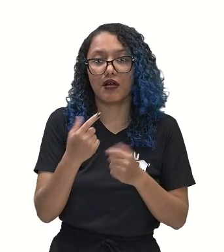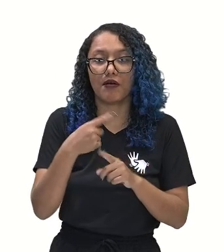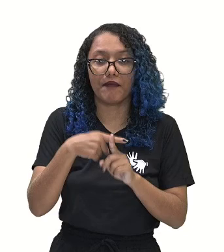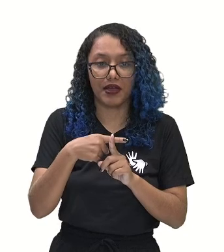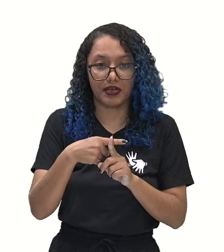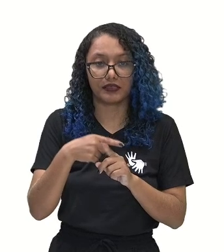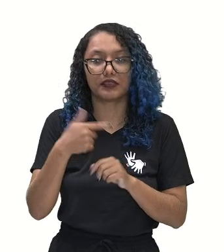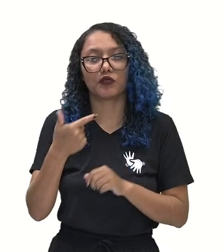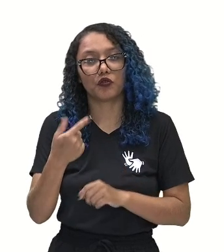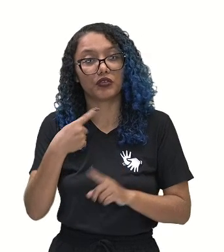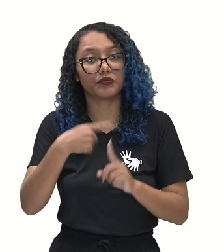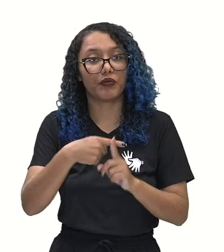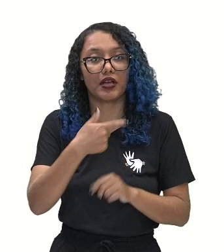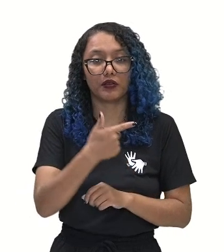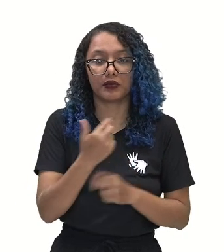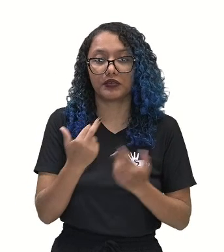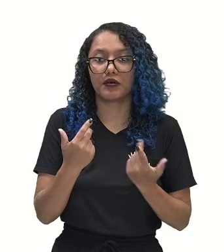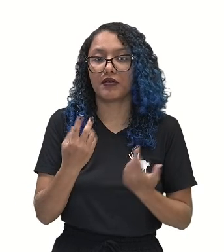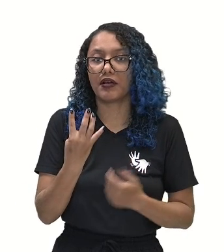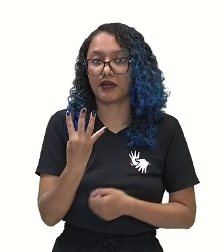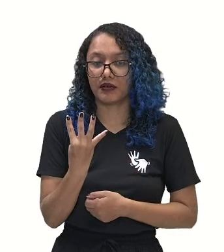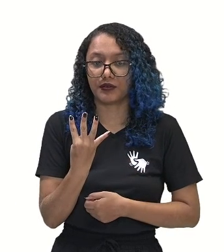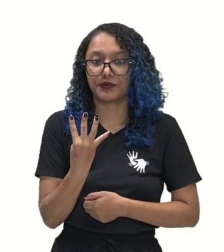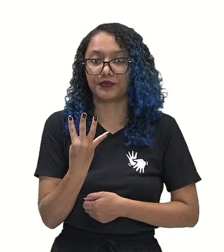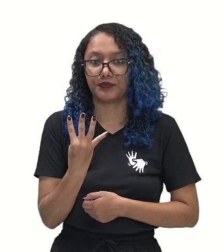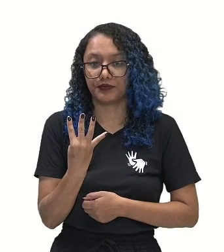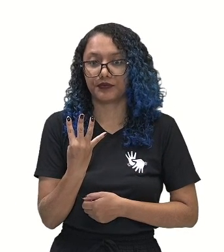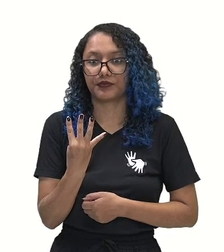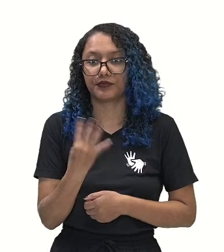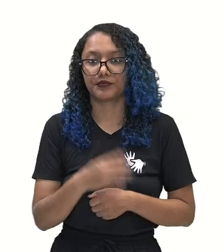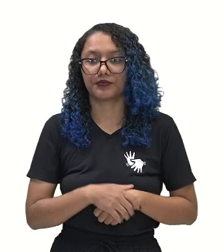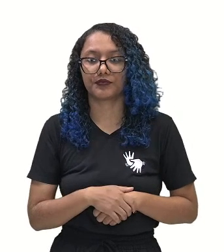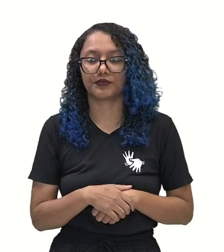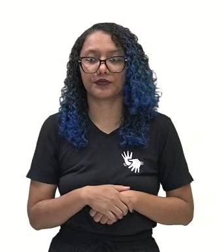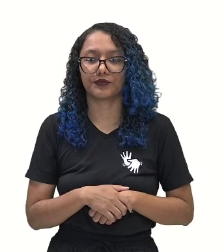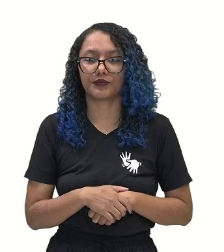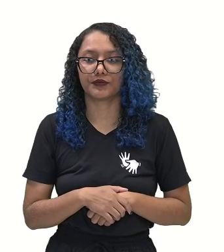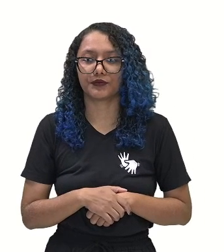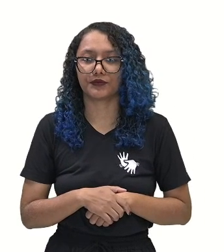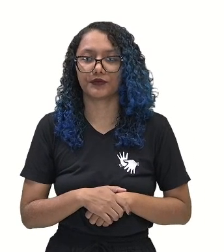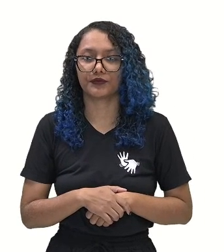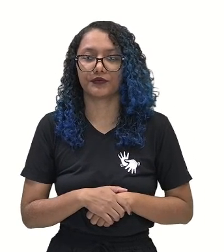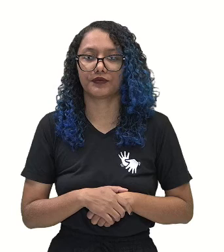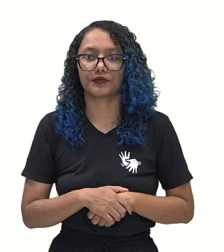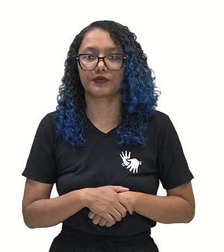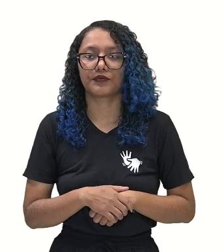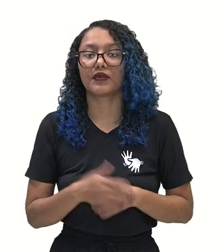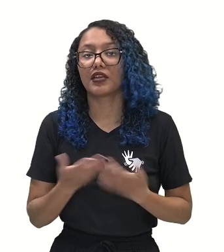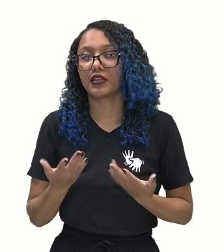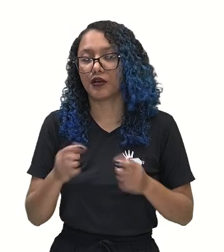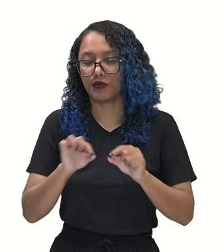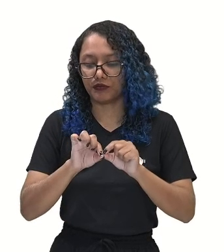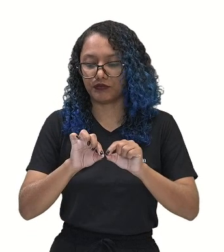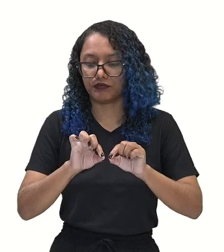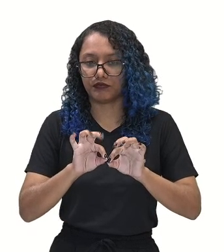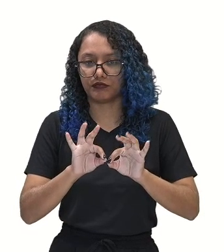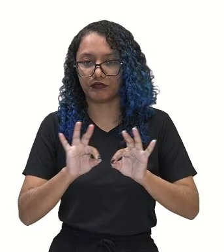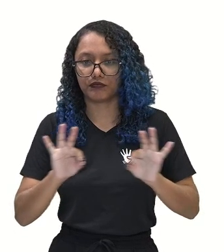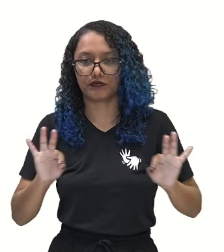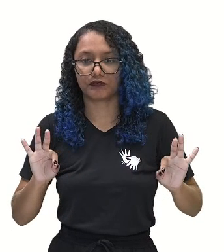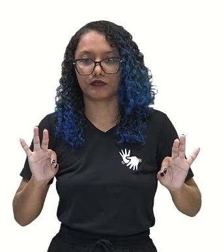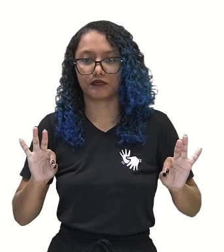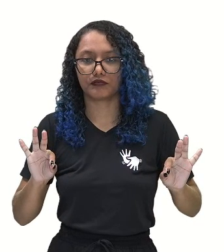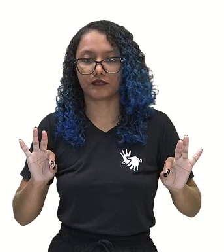teremos 2 mais 2, cujo resultado é igual a 4. Ou seja, essa